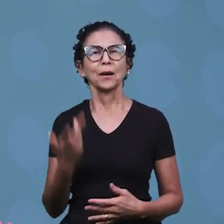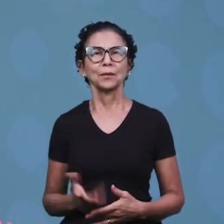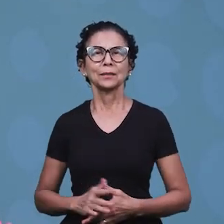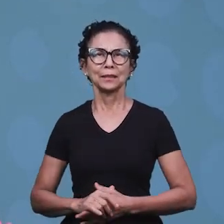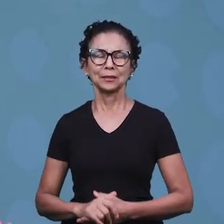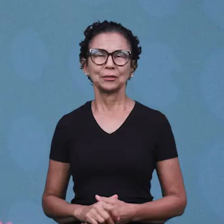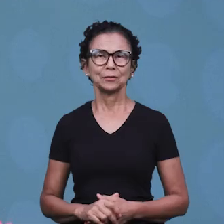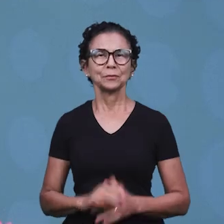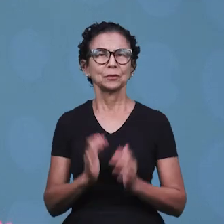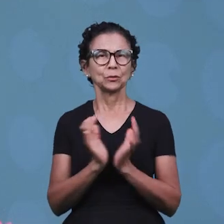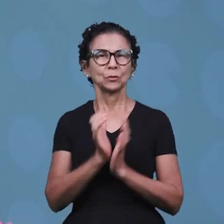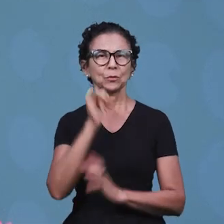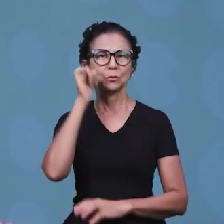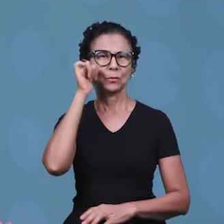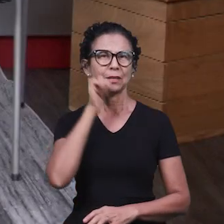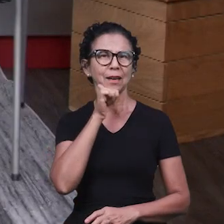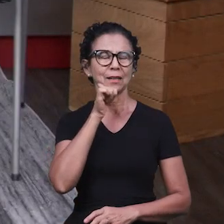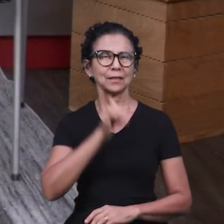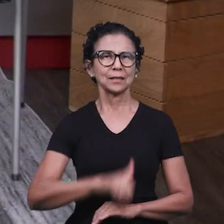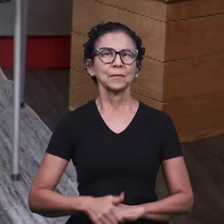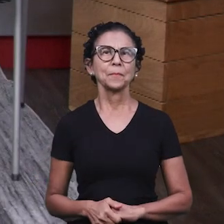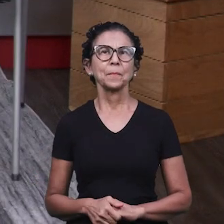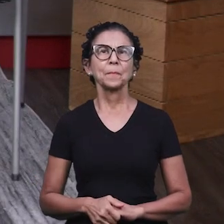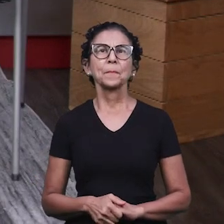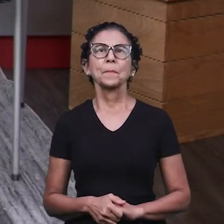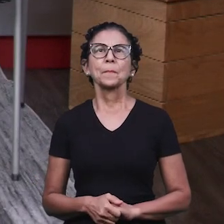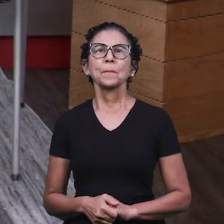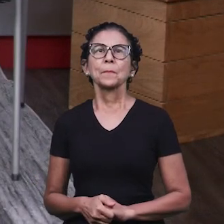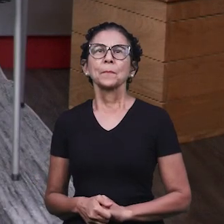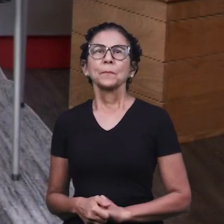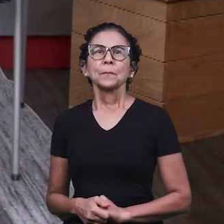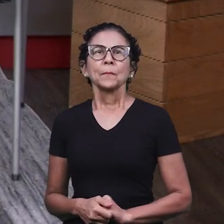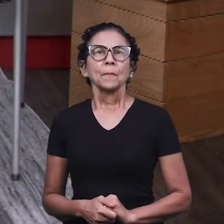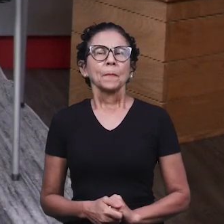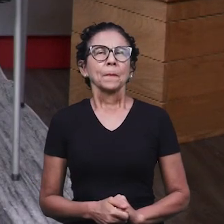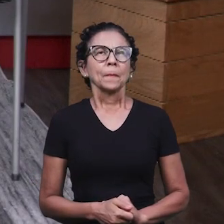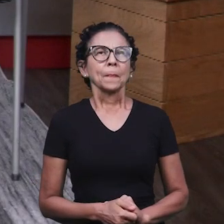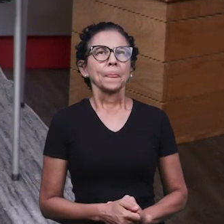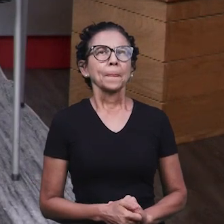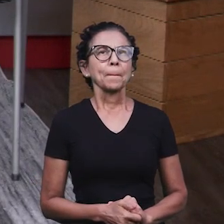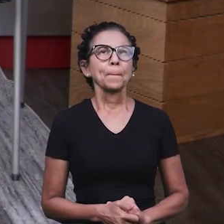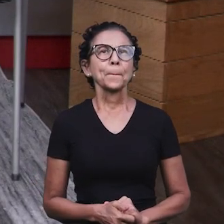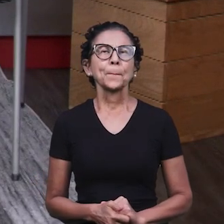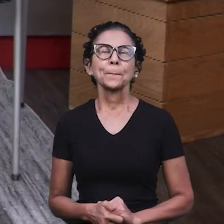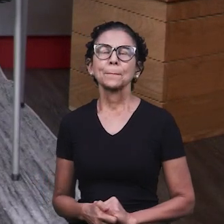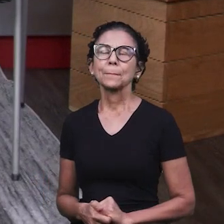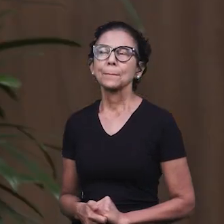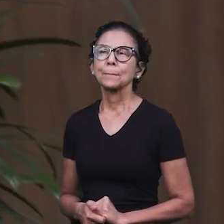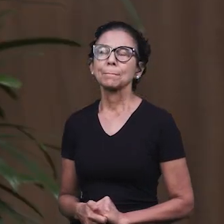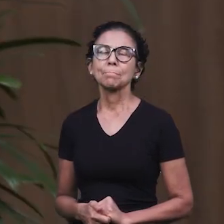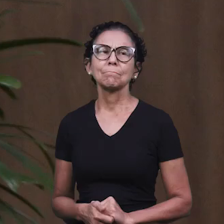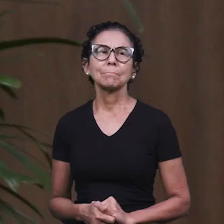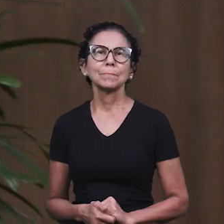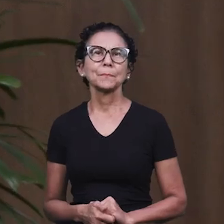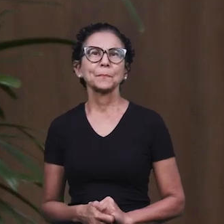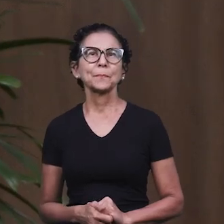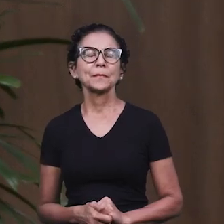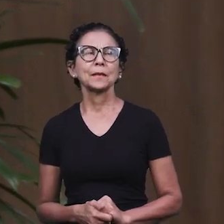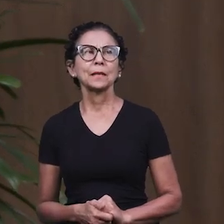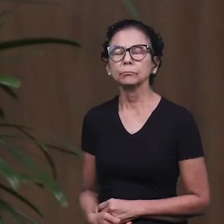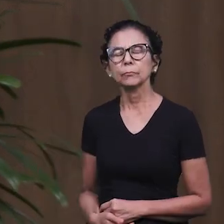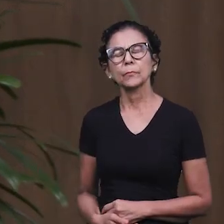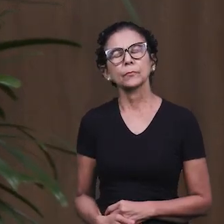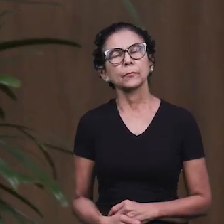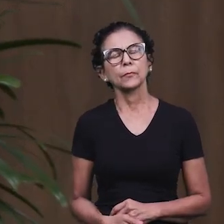comum com as mulheres. Isso. E vamos começar, doutor, perguntando algo importante. Quando eu sei que comecei